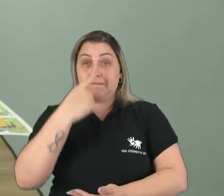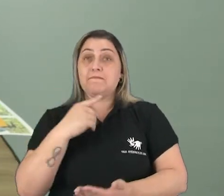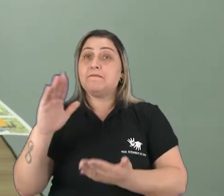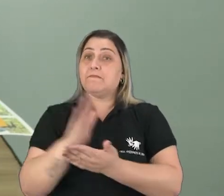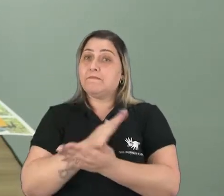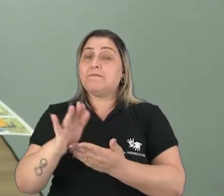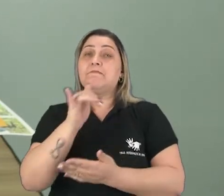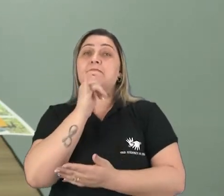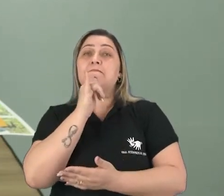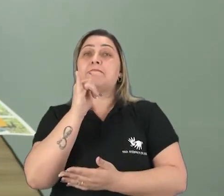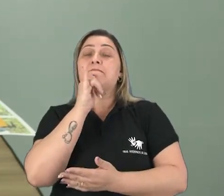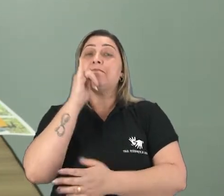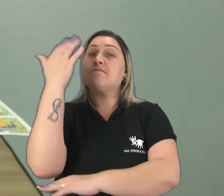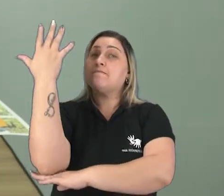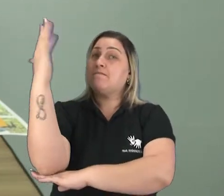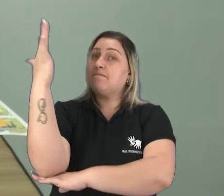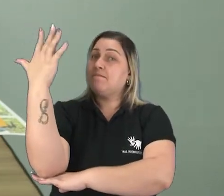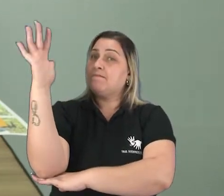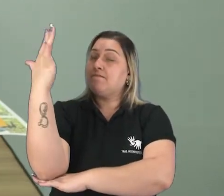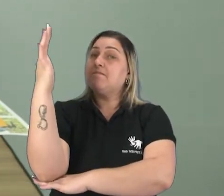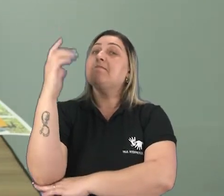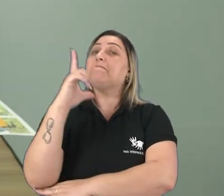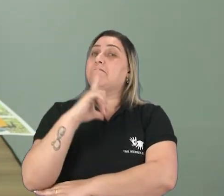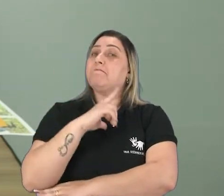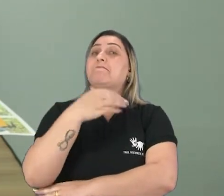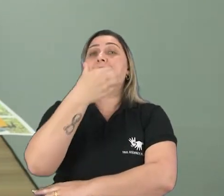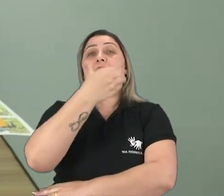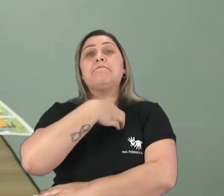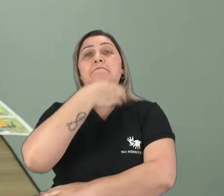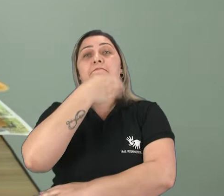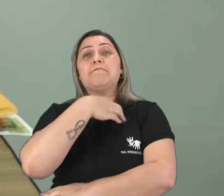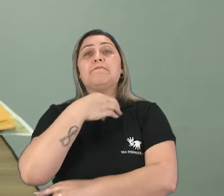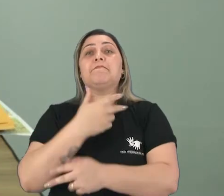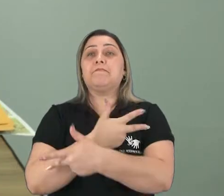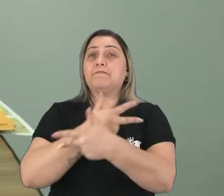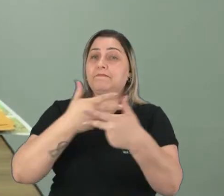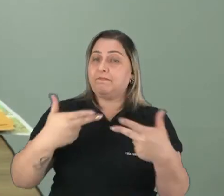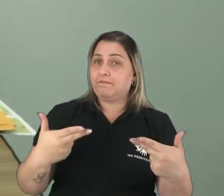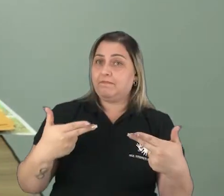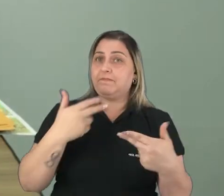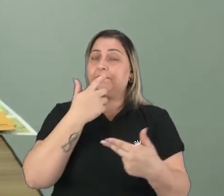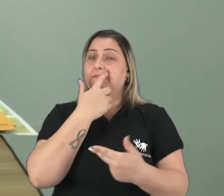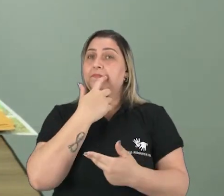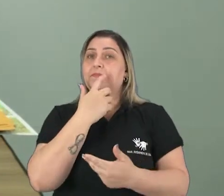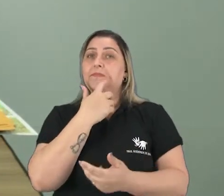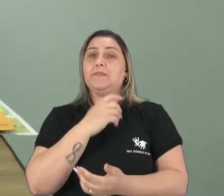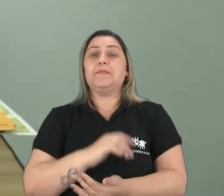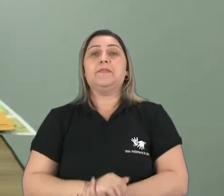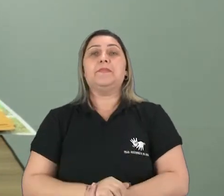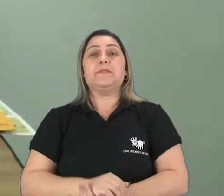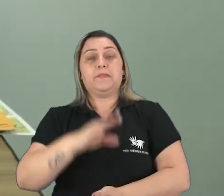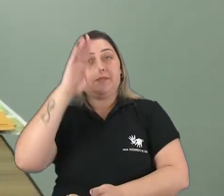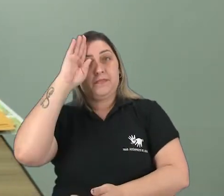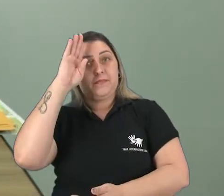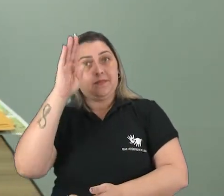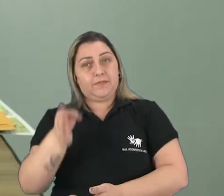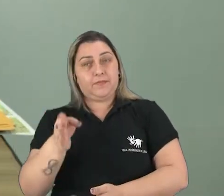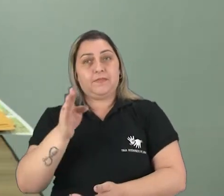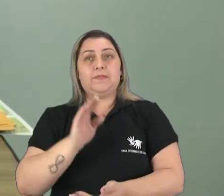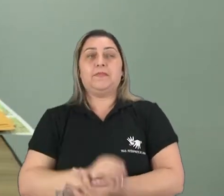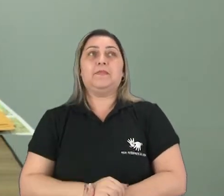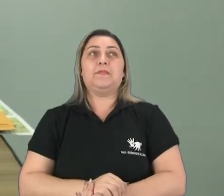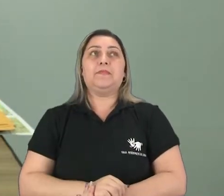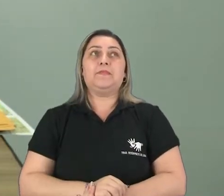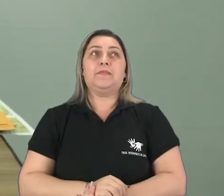alguns exemplos de plantas frutíferas, que são aquelas que servem principalmente